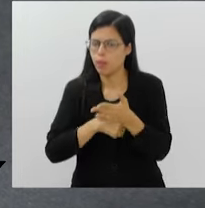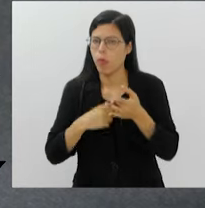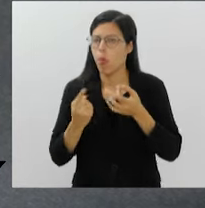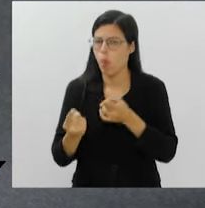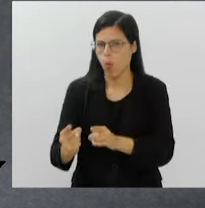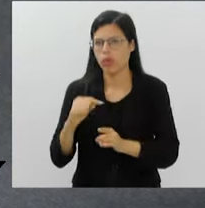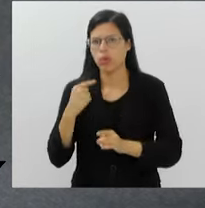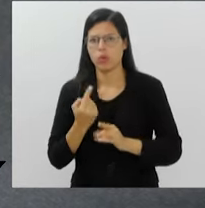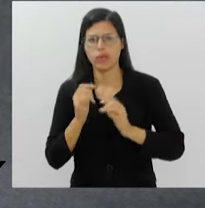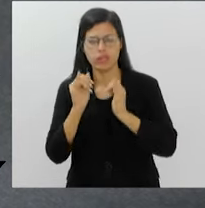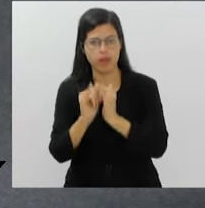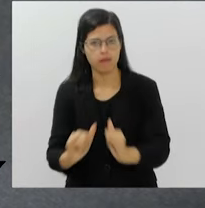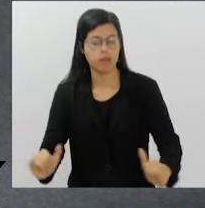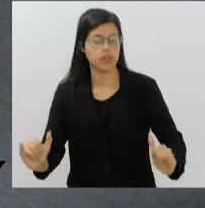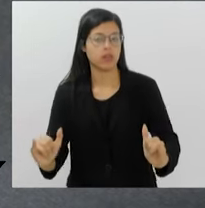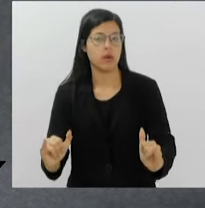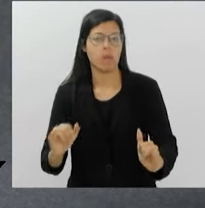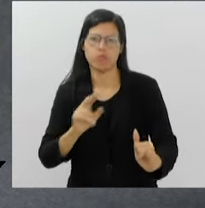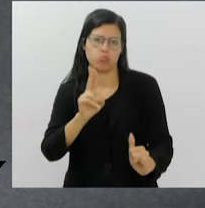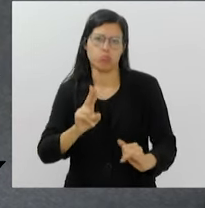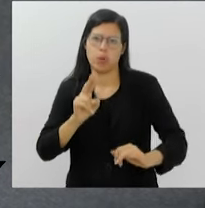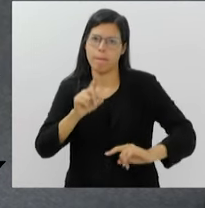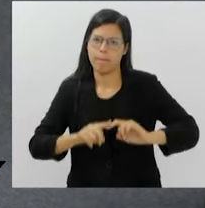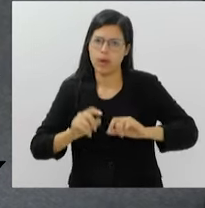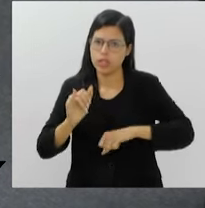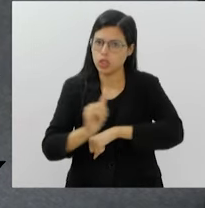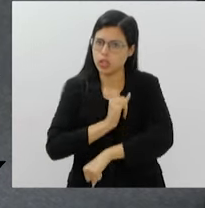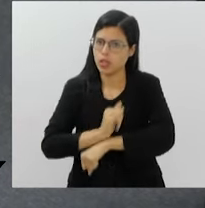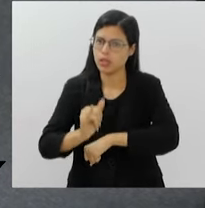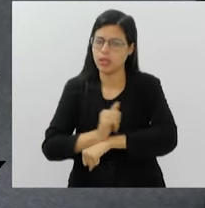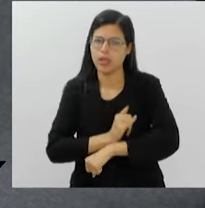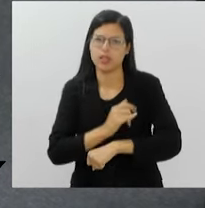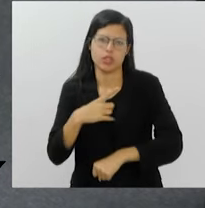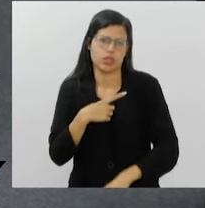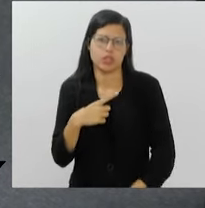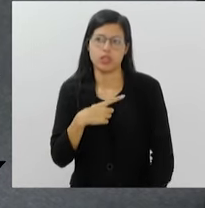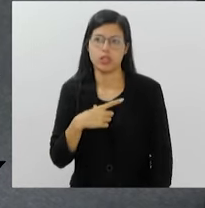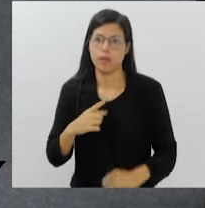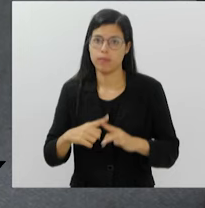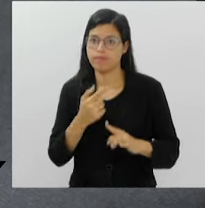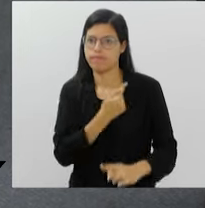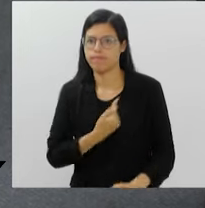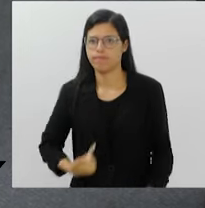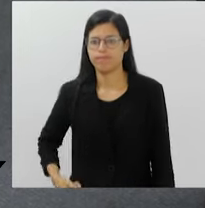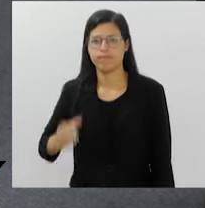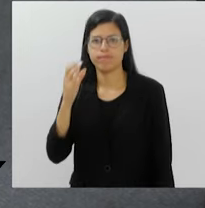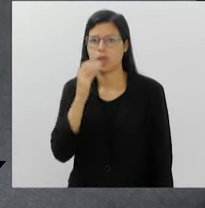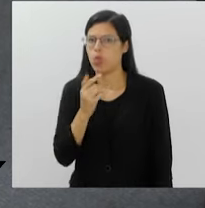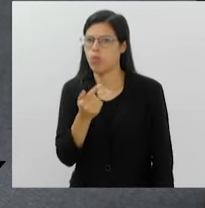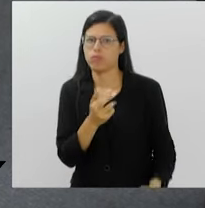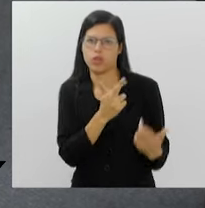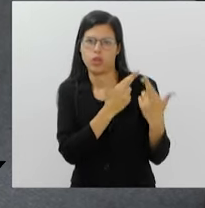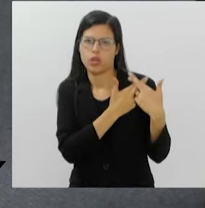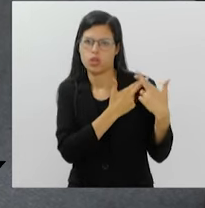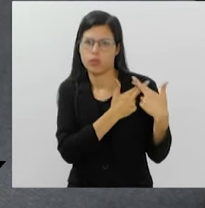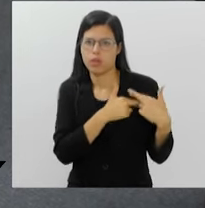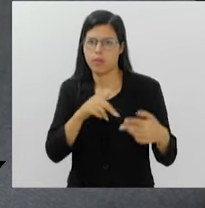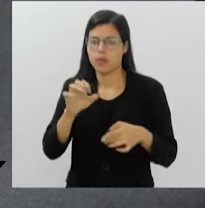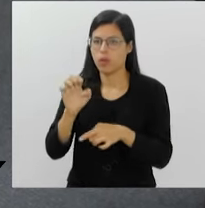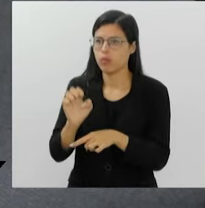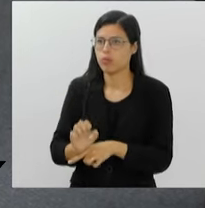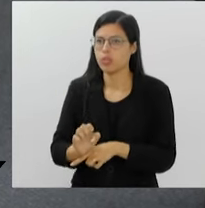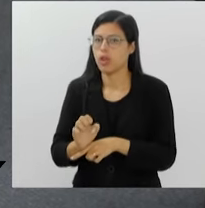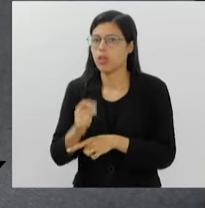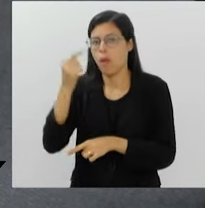avisou, que a gente usou todas as armas que estavam à nossa disposição. Mas o governador Cláudio Castro não tem responsabilidade com o Estado, não olha para o